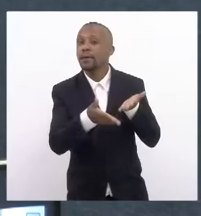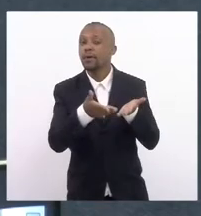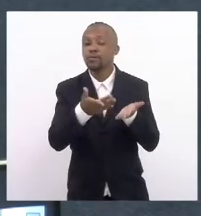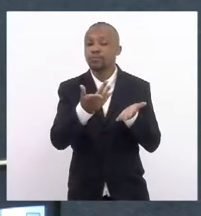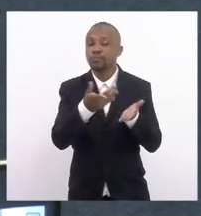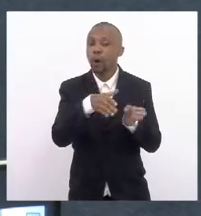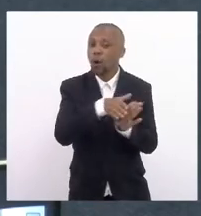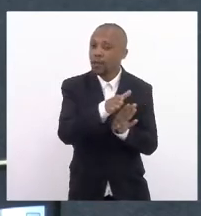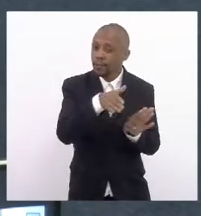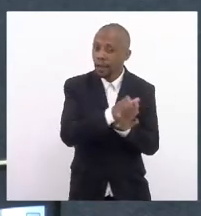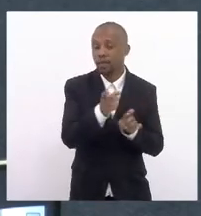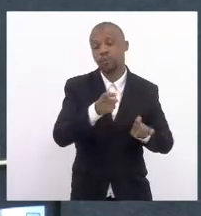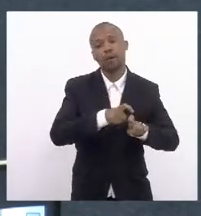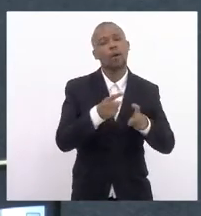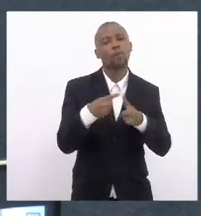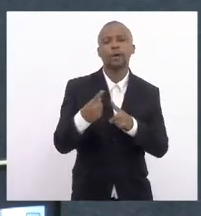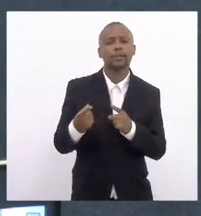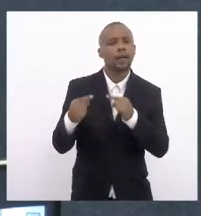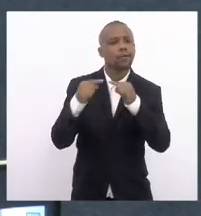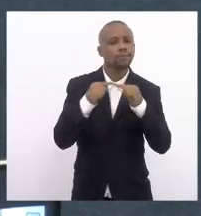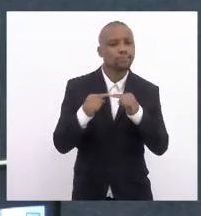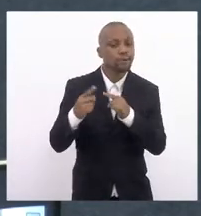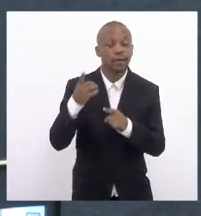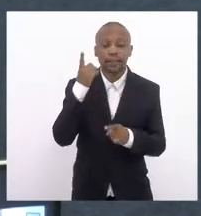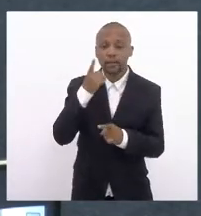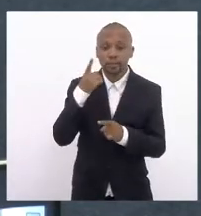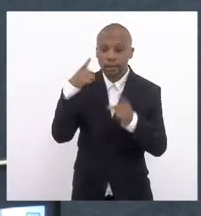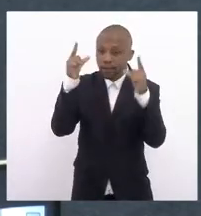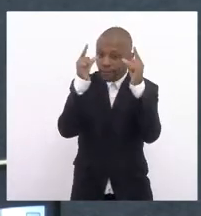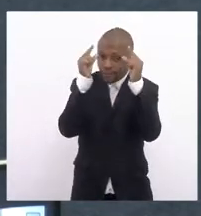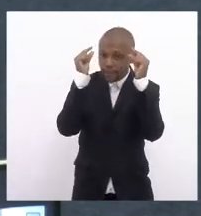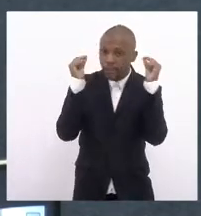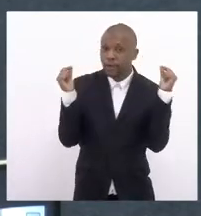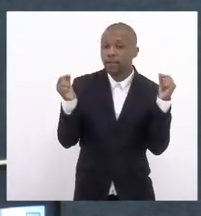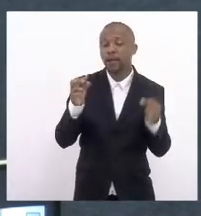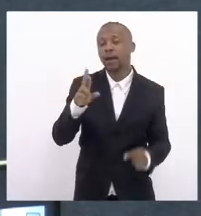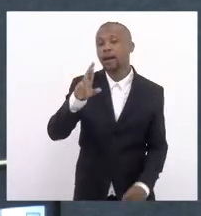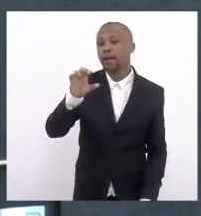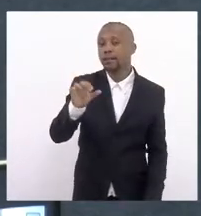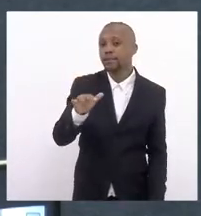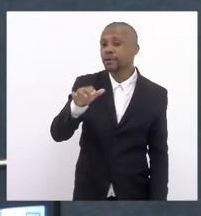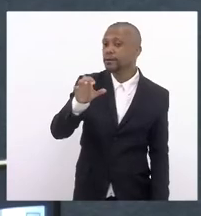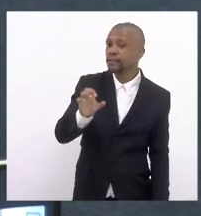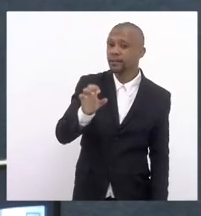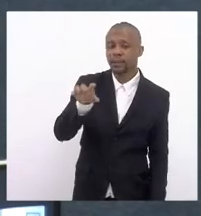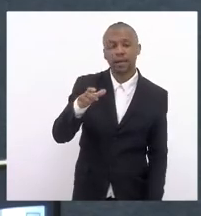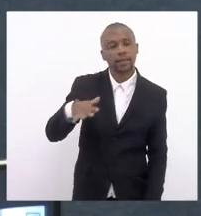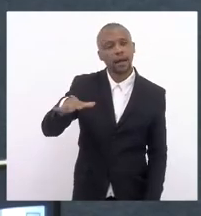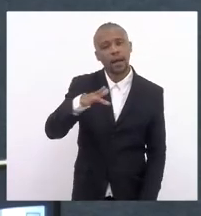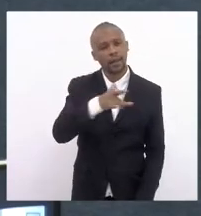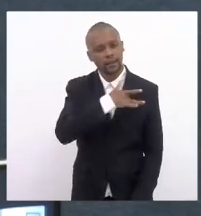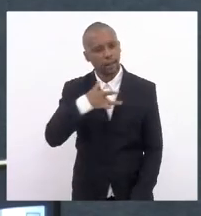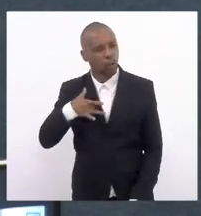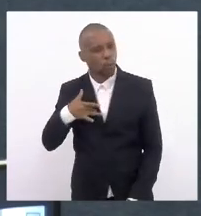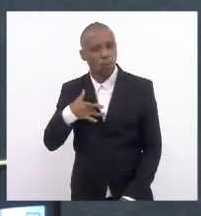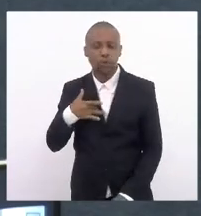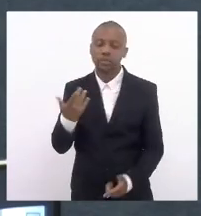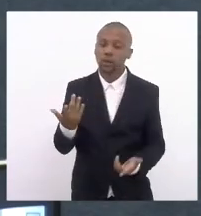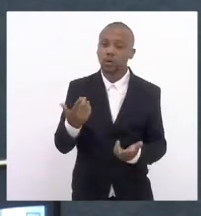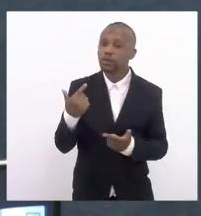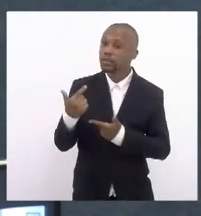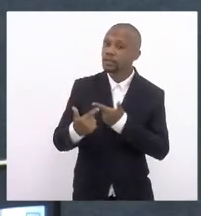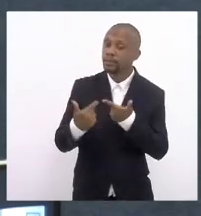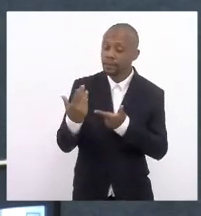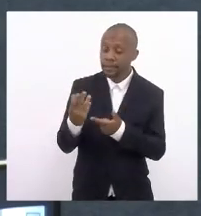ver, deputada Ferreira Regiane, aí, que é da área da saúde, e todos os outros, que esses serviços, se não entrarem no